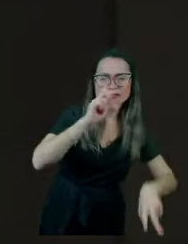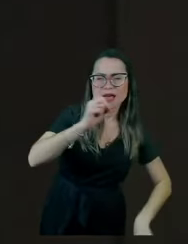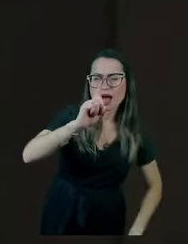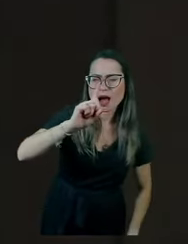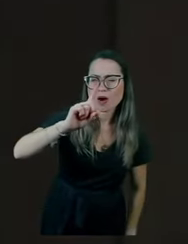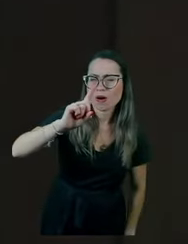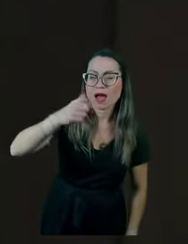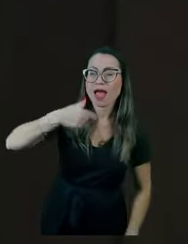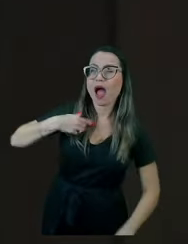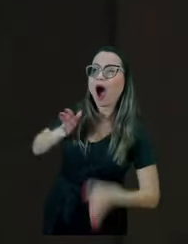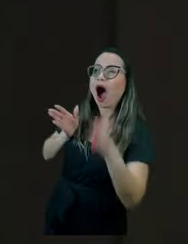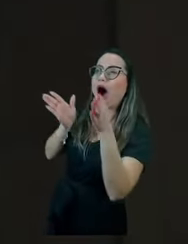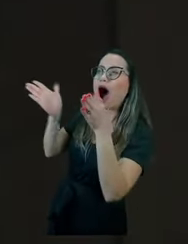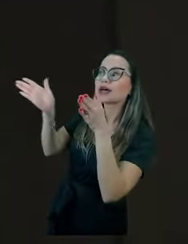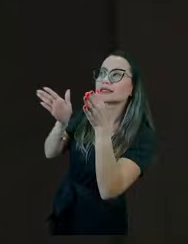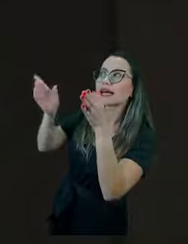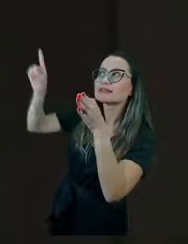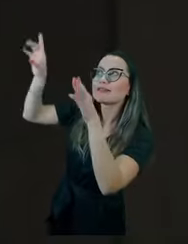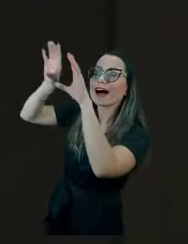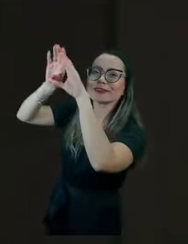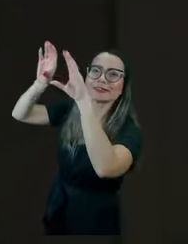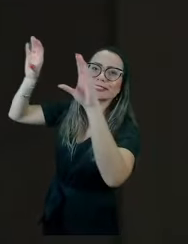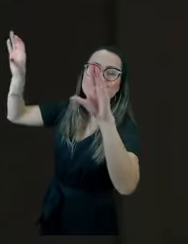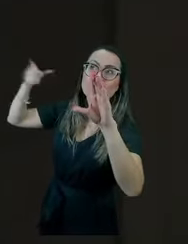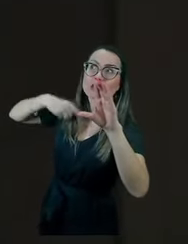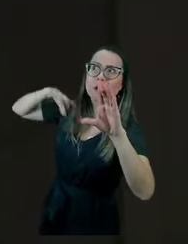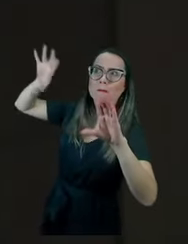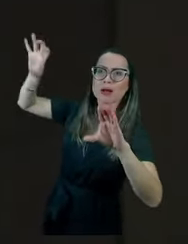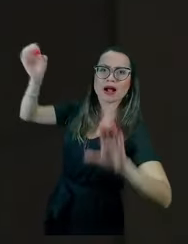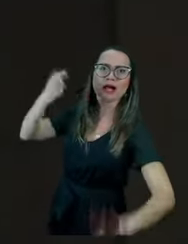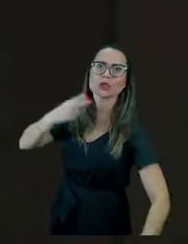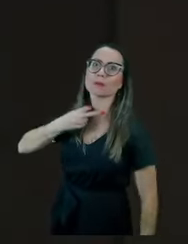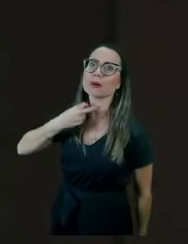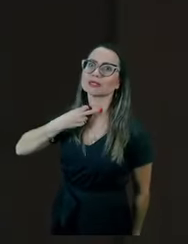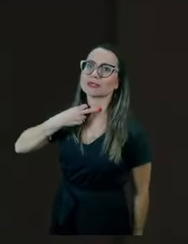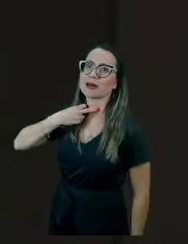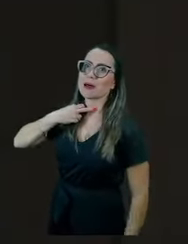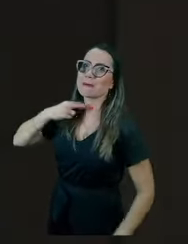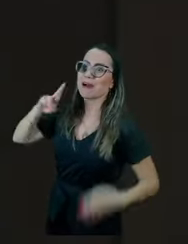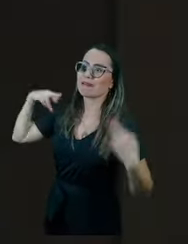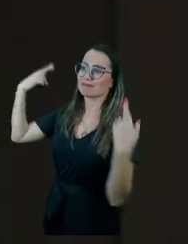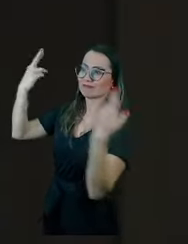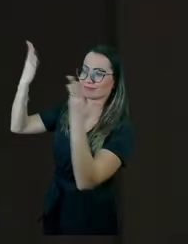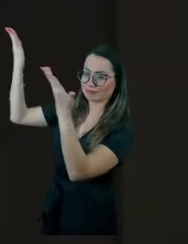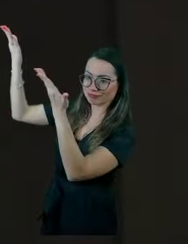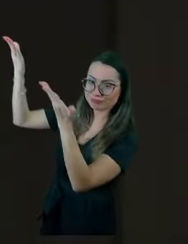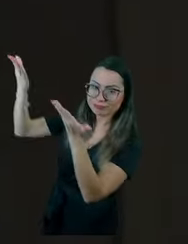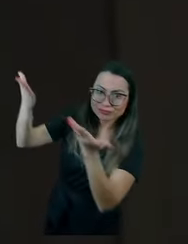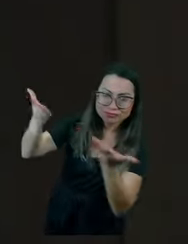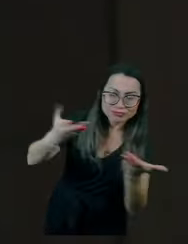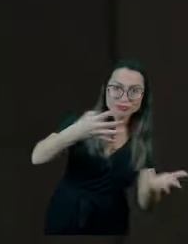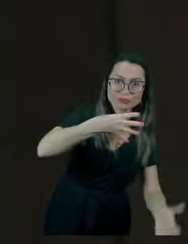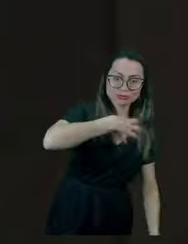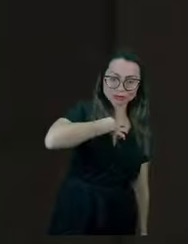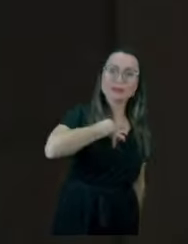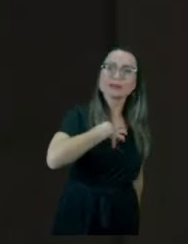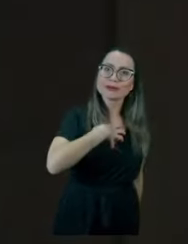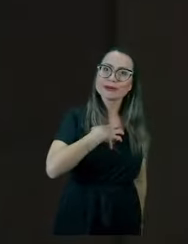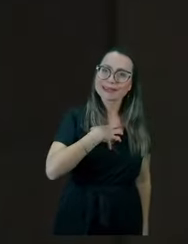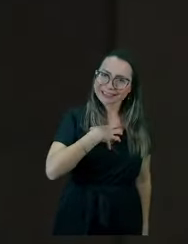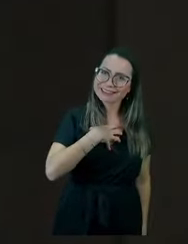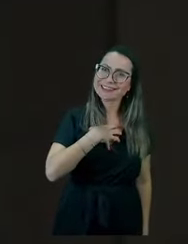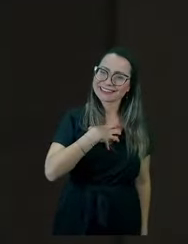lugar que eu ainda não posso tocar, que eu não posso pegar com a minha mão, mas ele já está dentro de mim. Exatamente